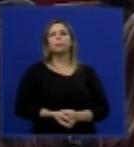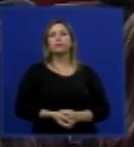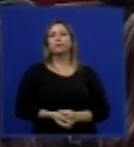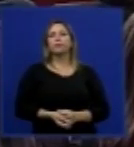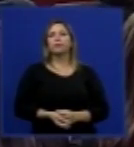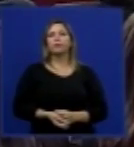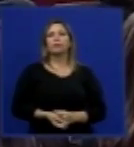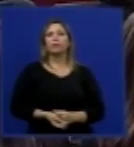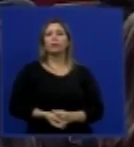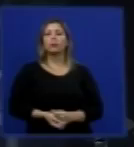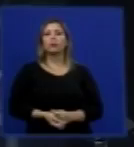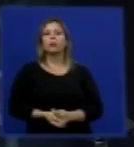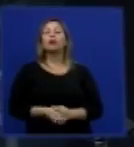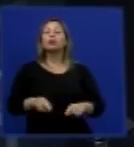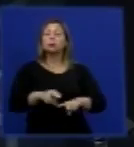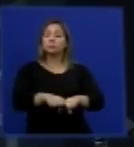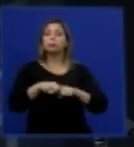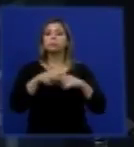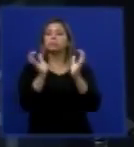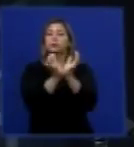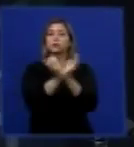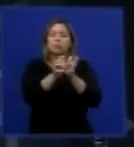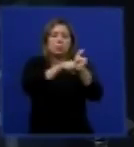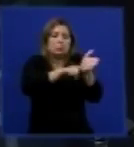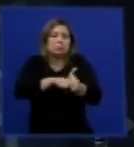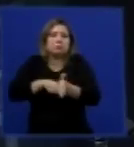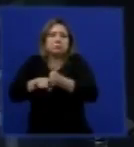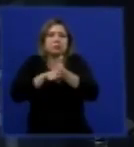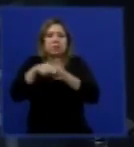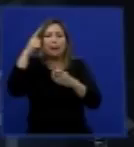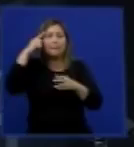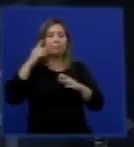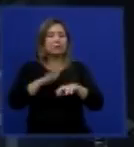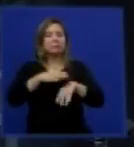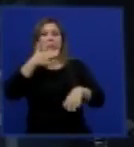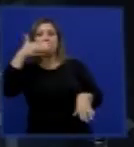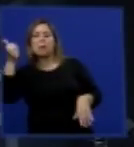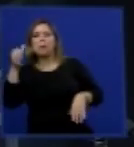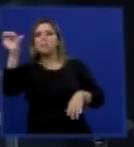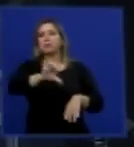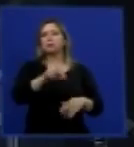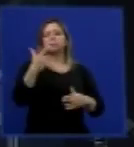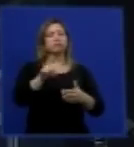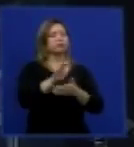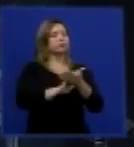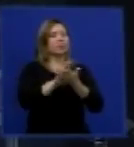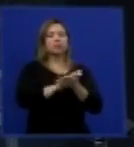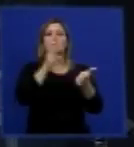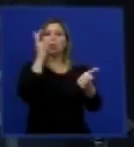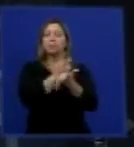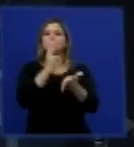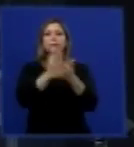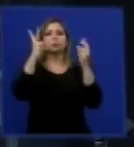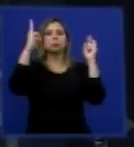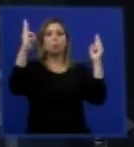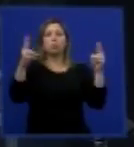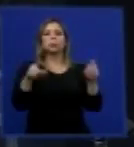para o corpo técnico do IAP não faz diferença do ponto de vista ambiental